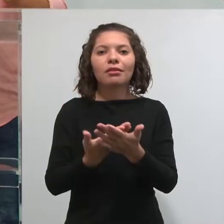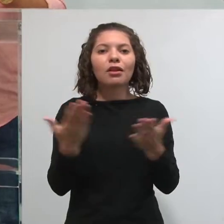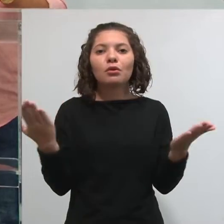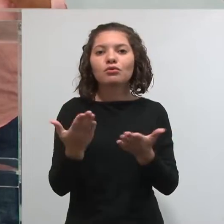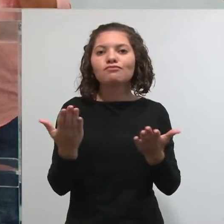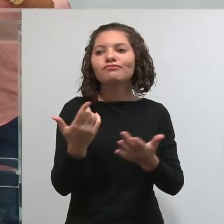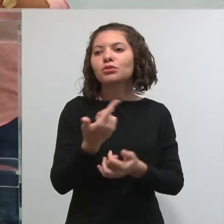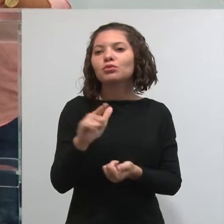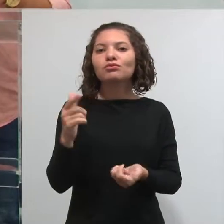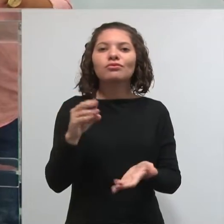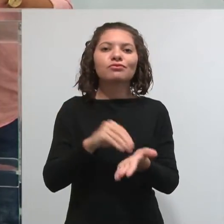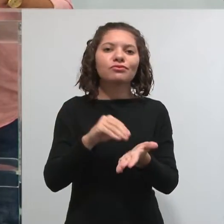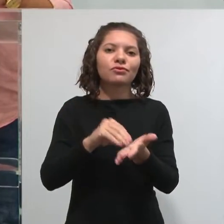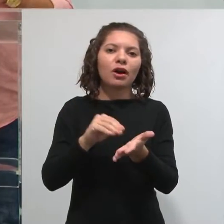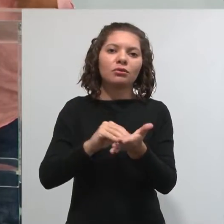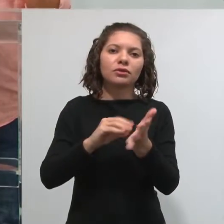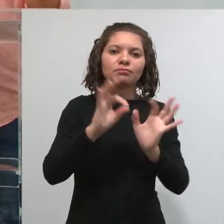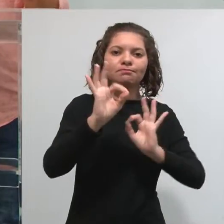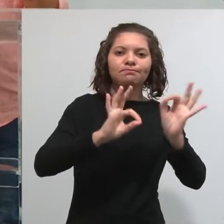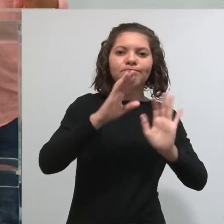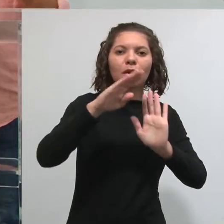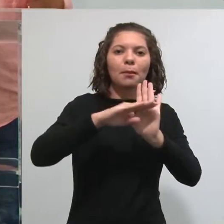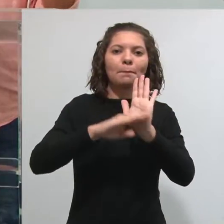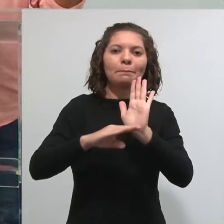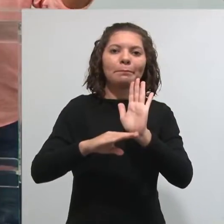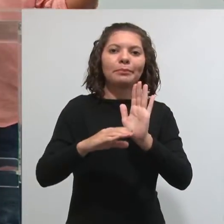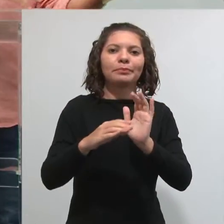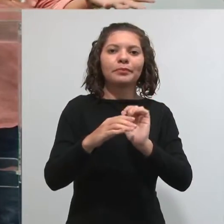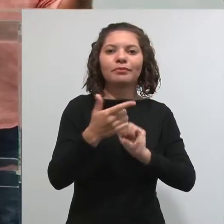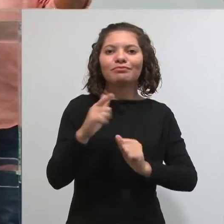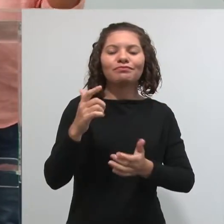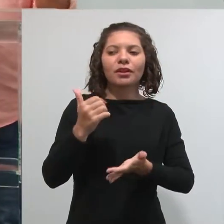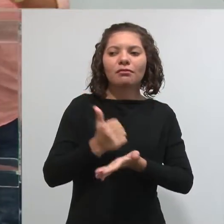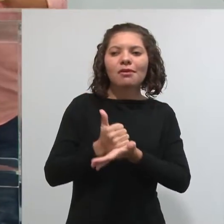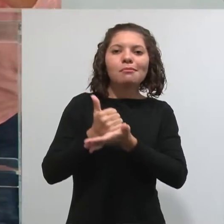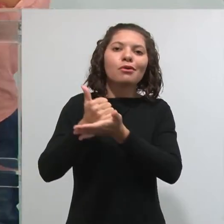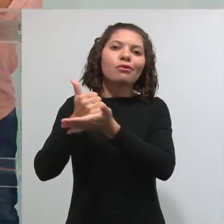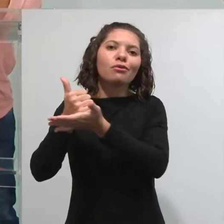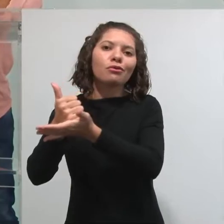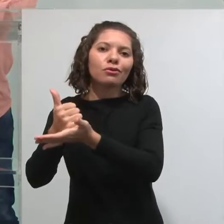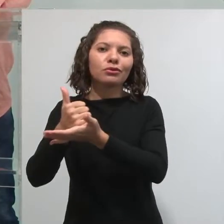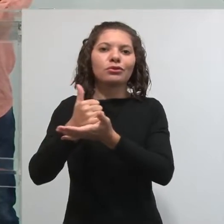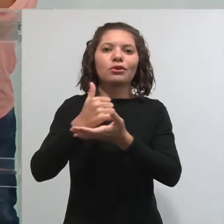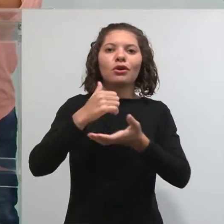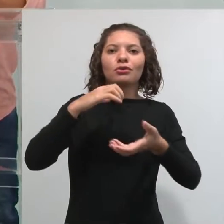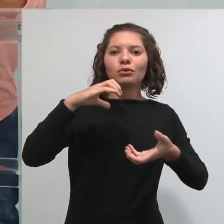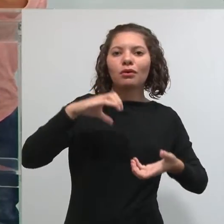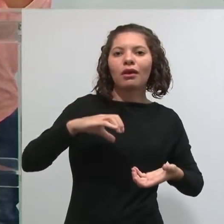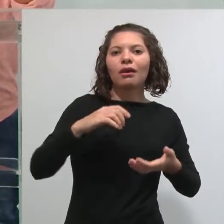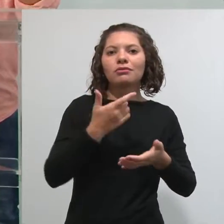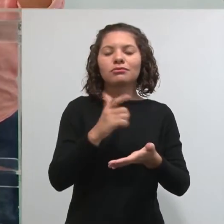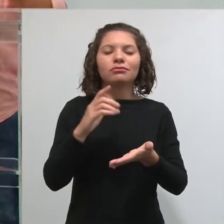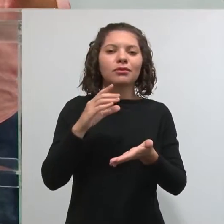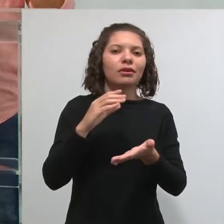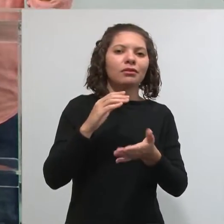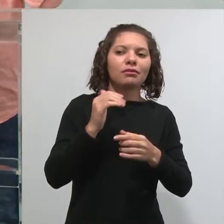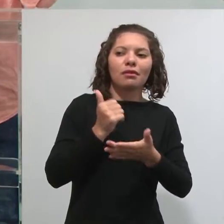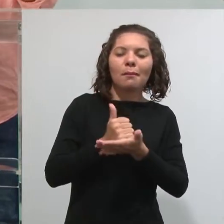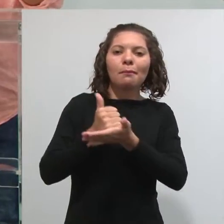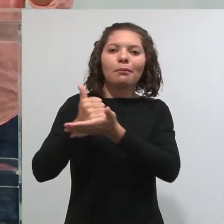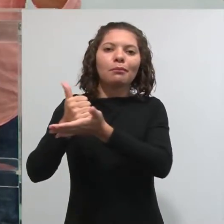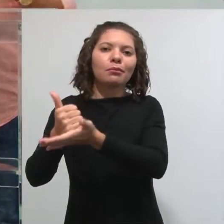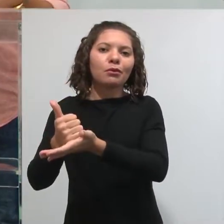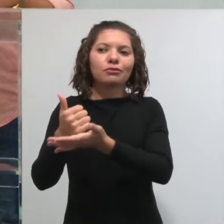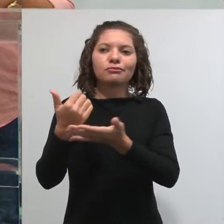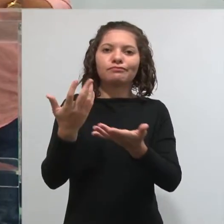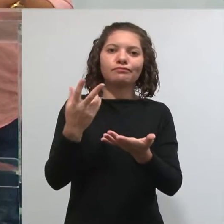político, entendam, um apoio, né, do Congresso Nacional, um apoio de quem está à frente do governo no direcionamento para